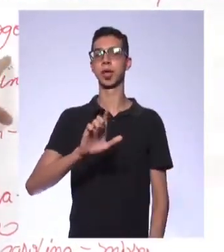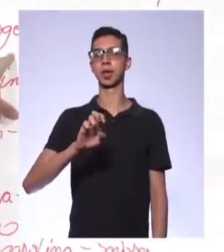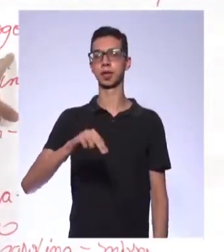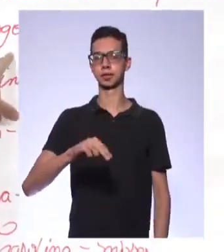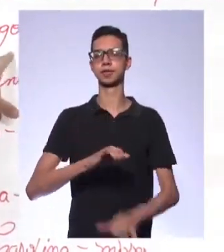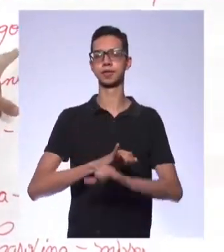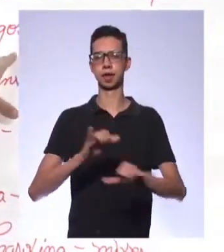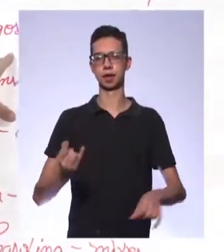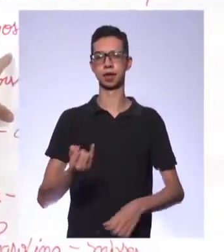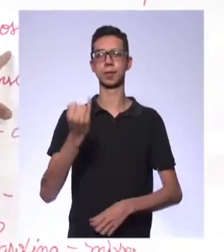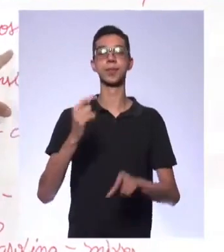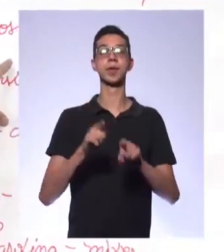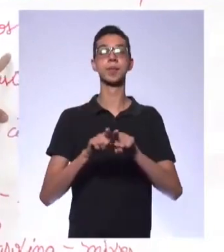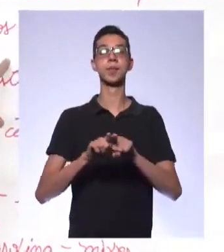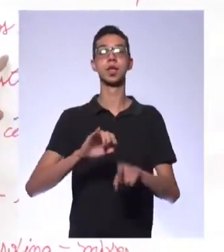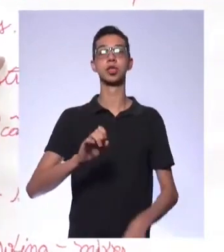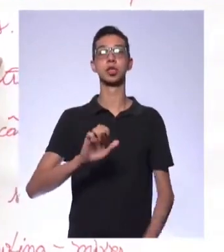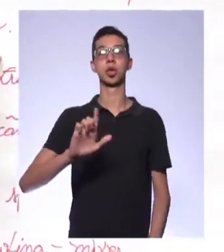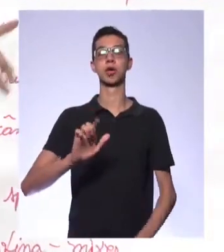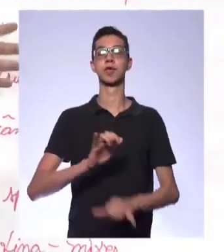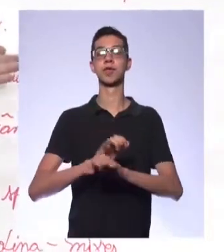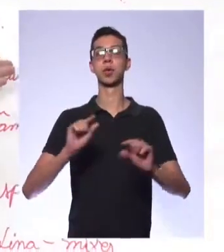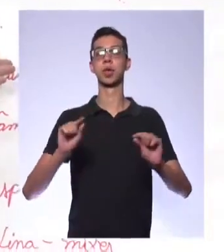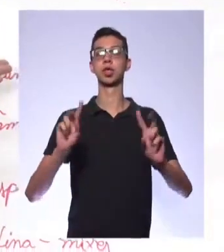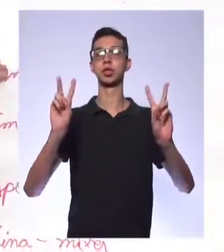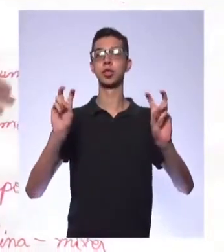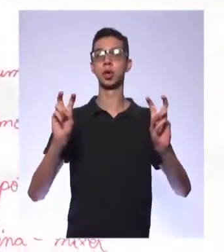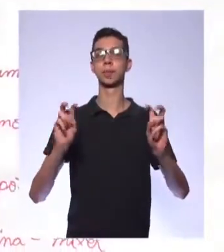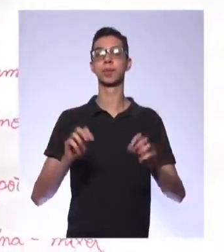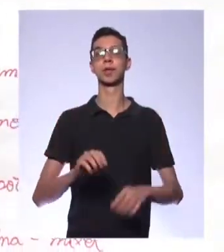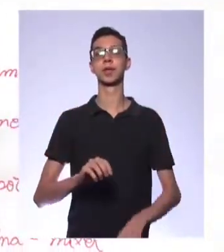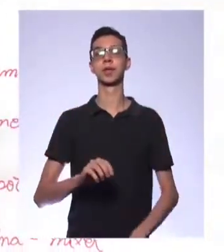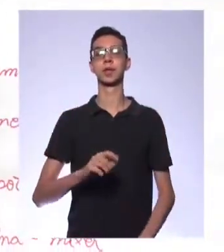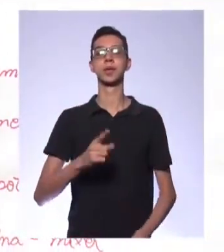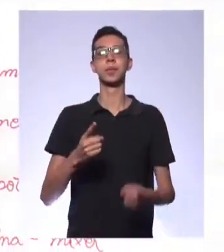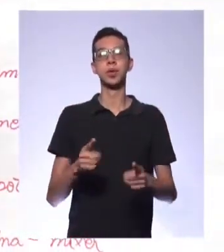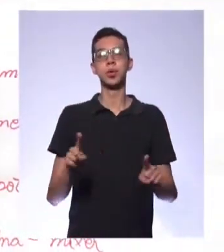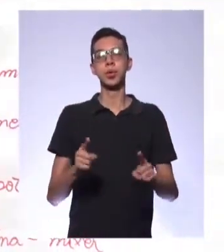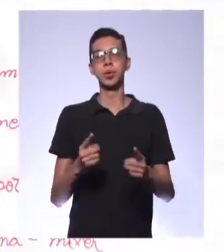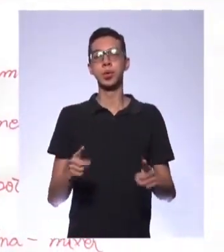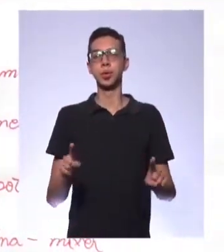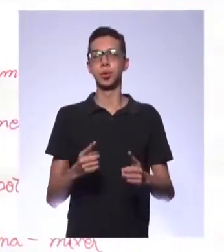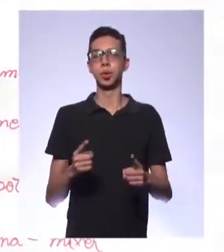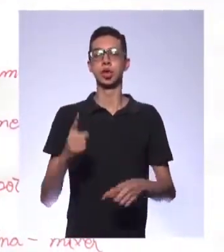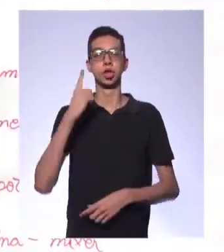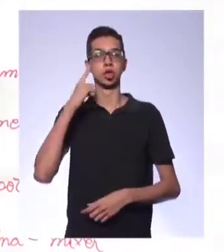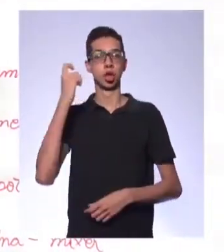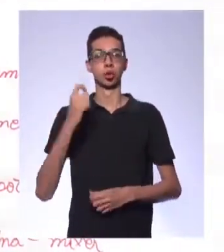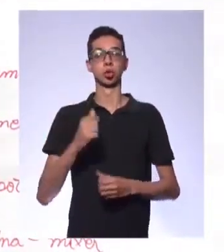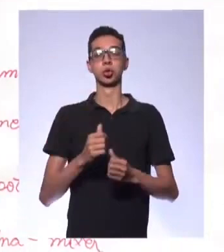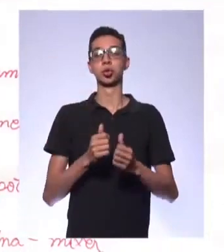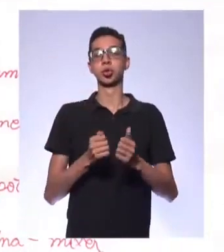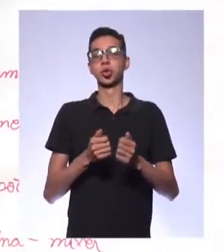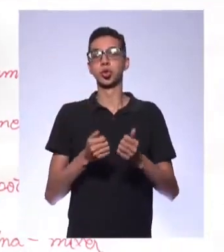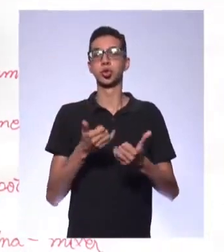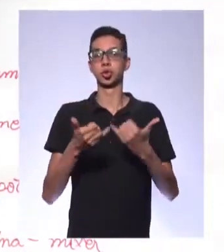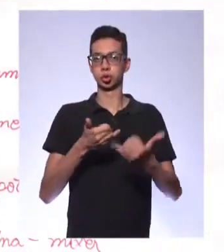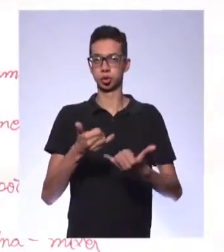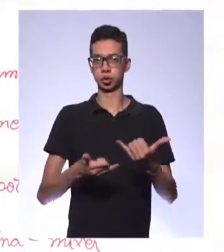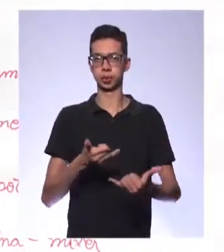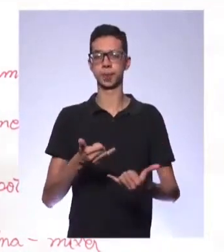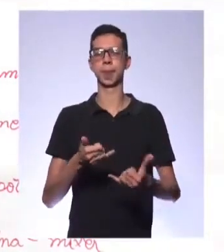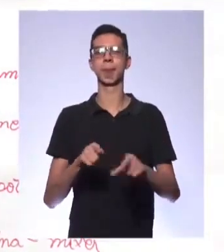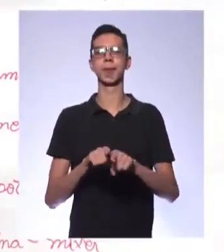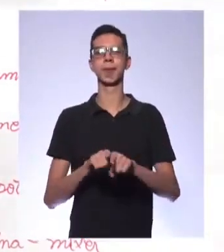quis falar sobre trilhas de jogos, né? Que ele gostaria de trabalhar compondo trilha sonora para jogos, tá? As redes sociais,